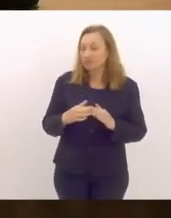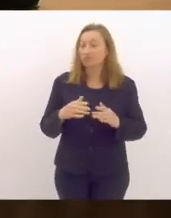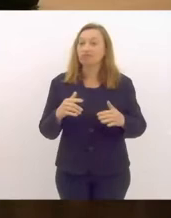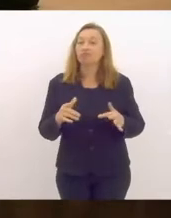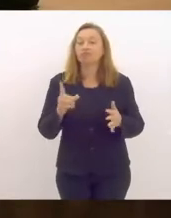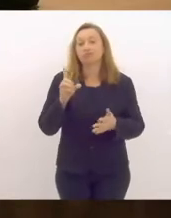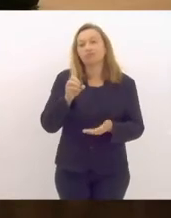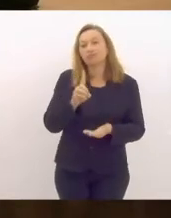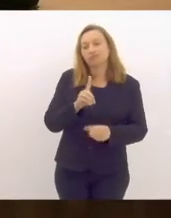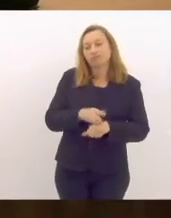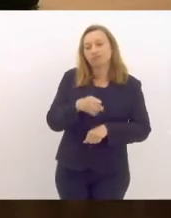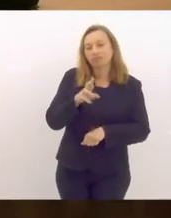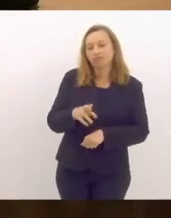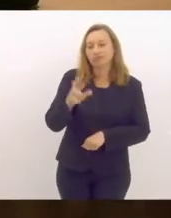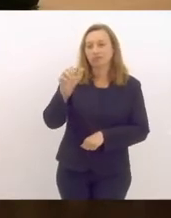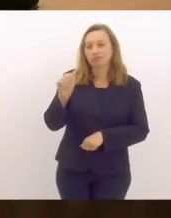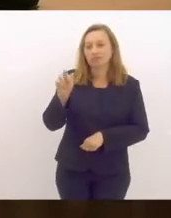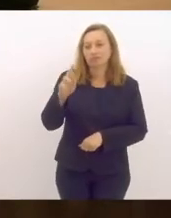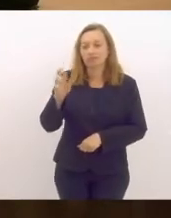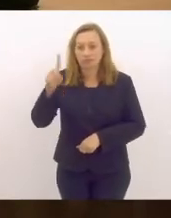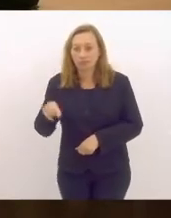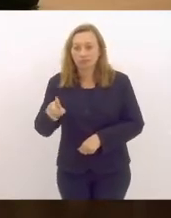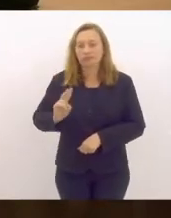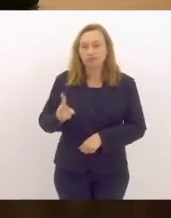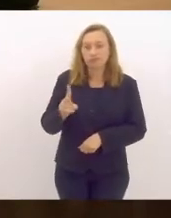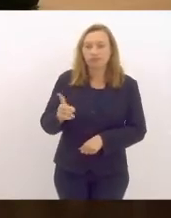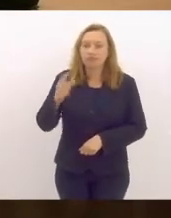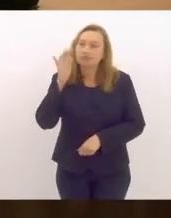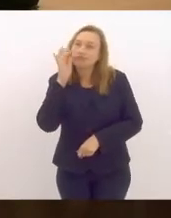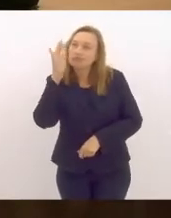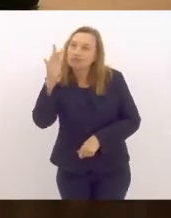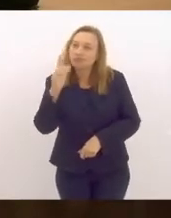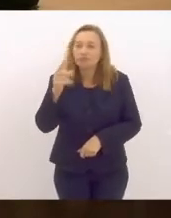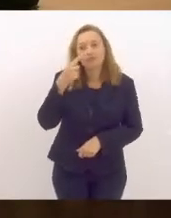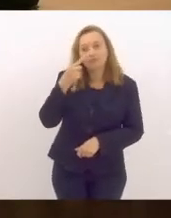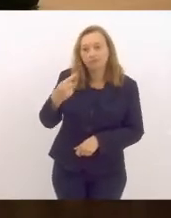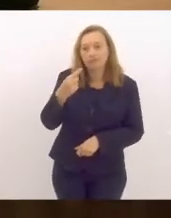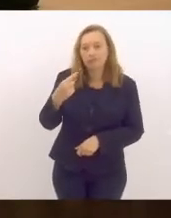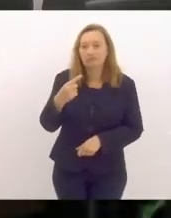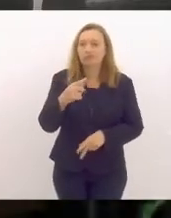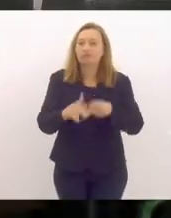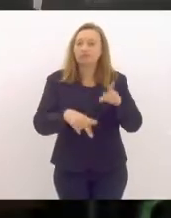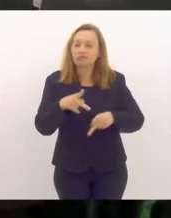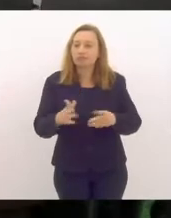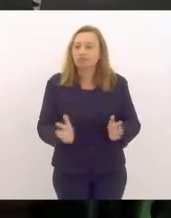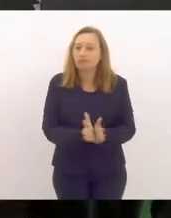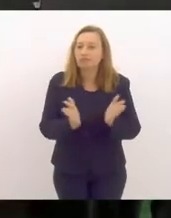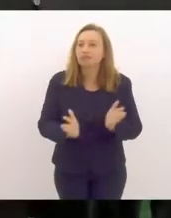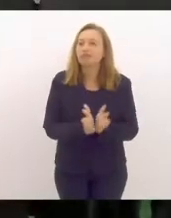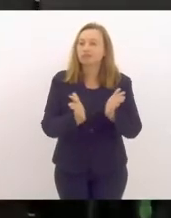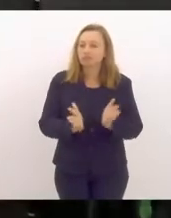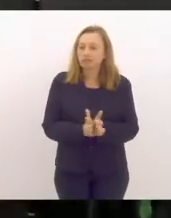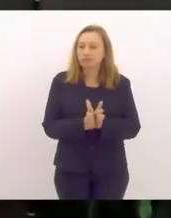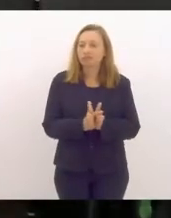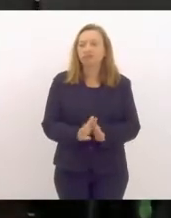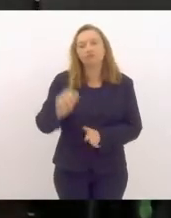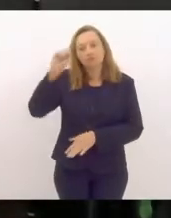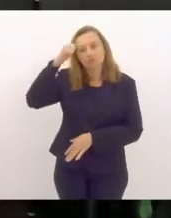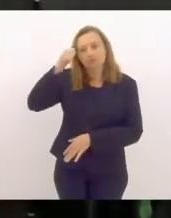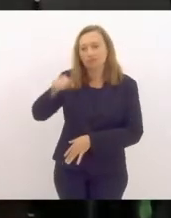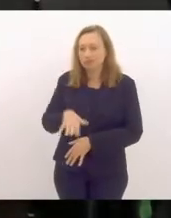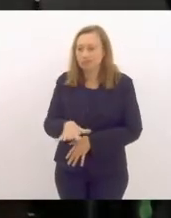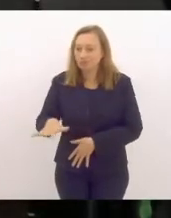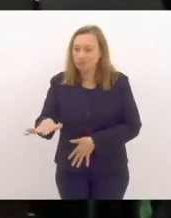doutor André sempre foi essa esperança de ver a população pobre, a população negra,